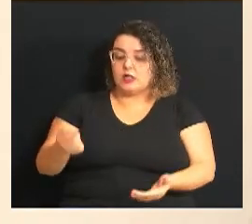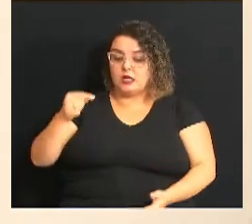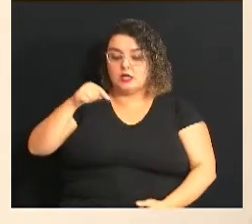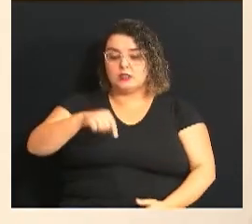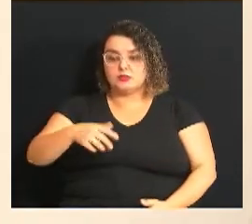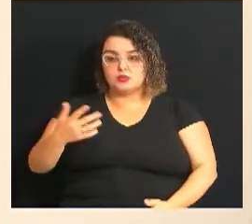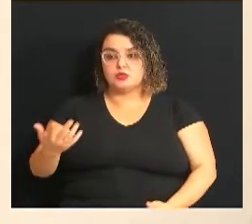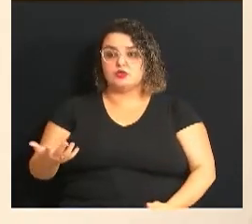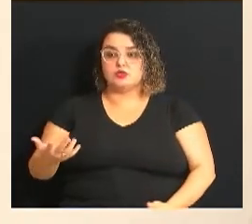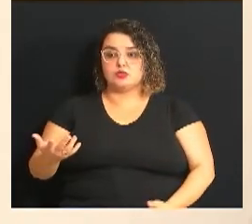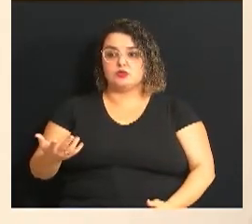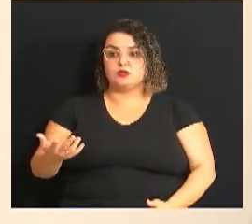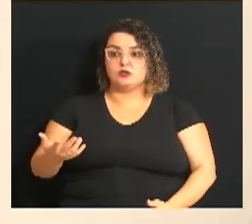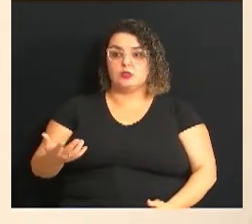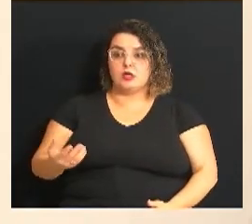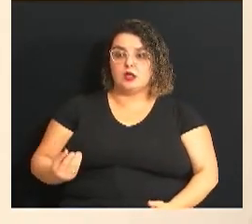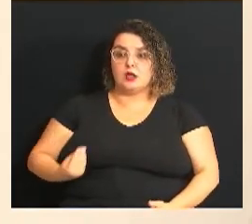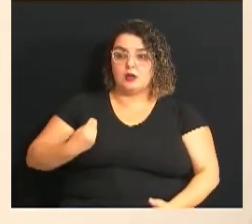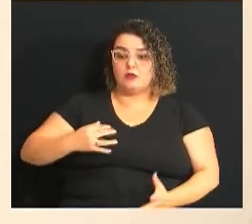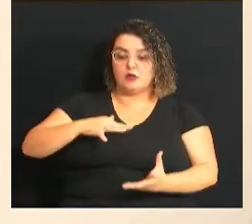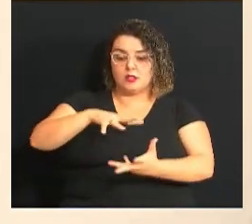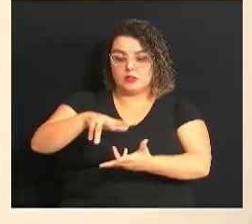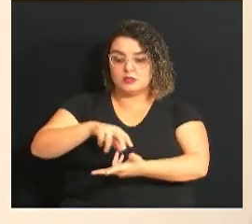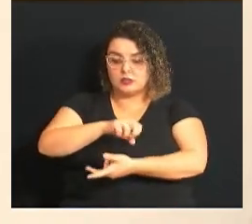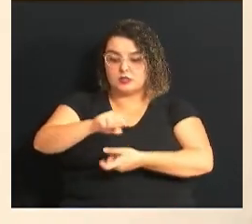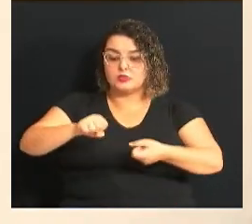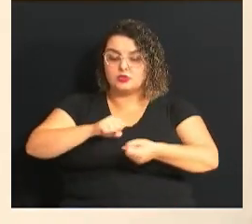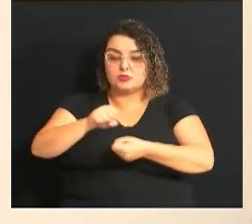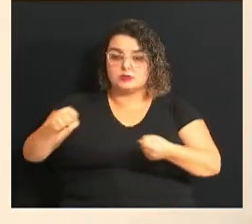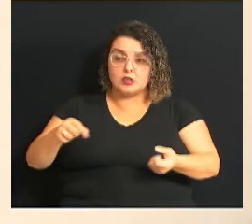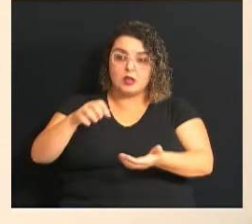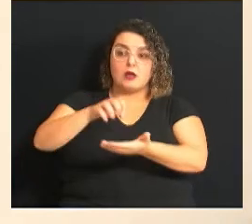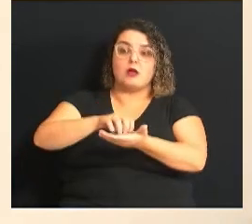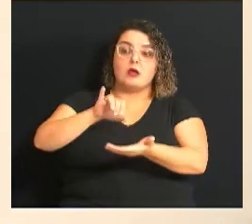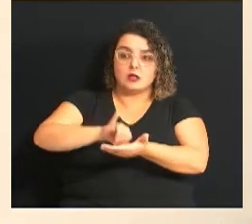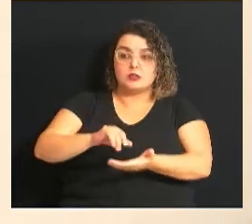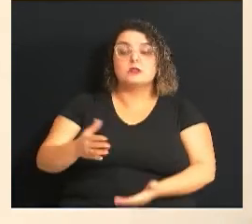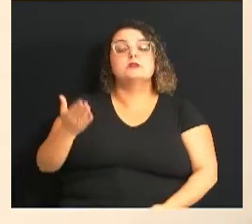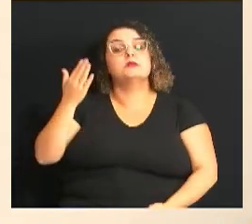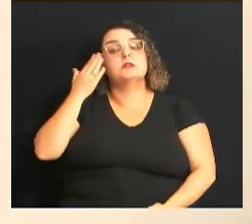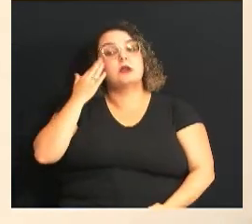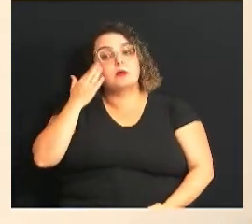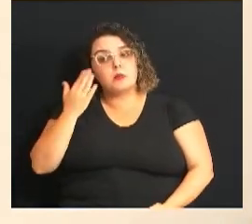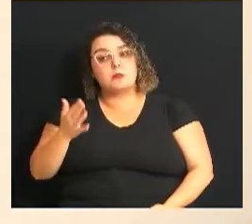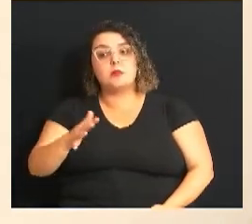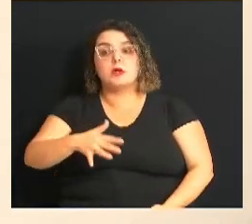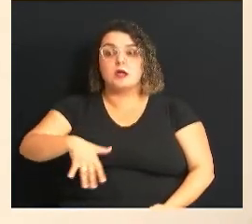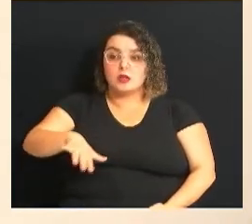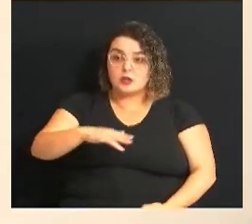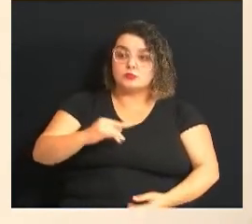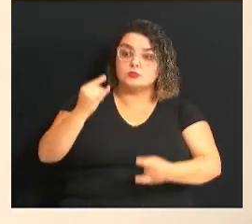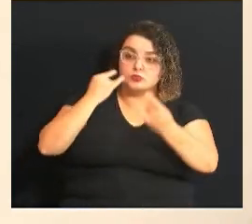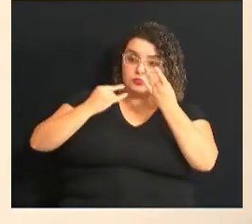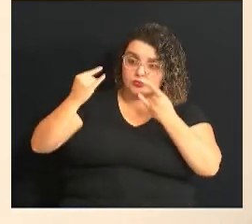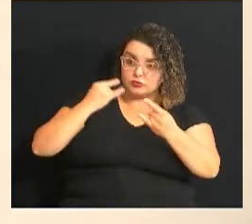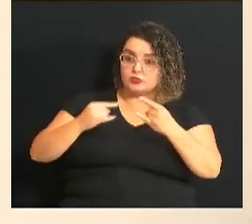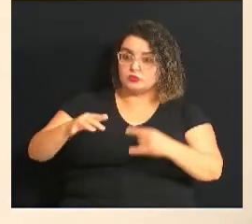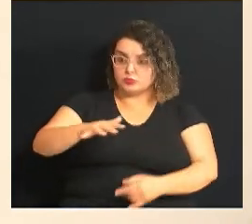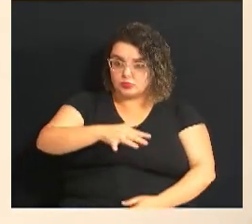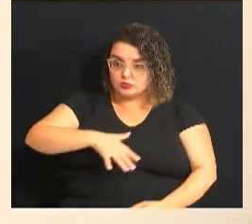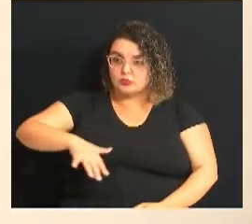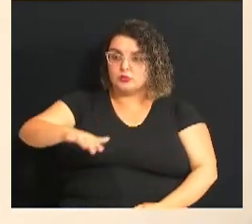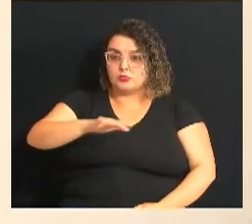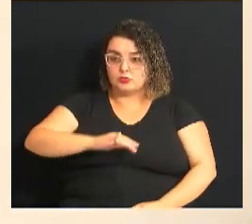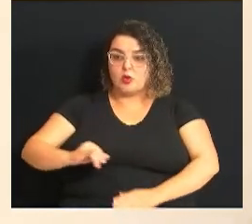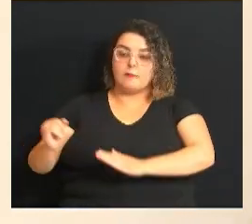vida sustentável no centro. A gente sabe que aquela área é uma área que está no radar do interesse do mercado imobiliário,